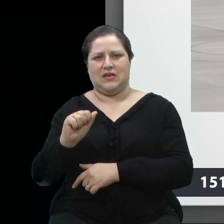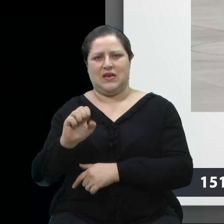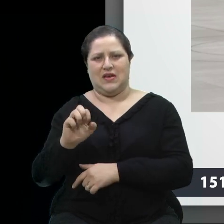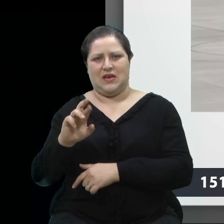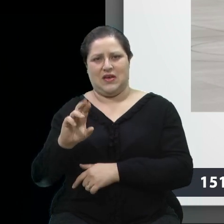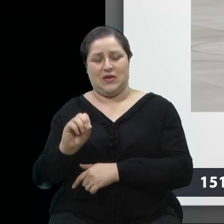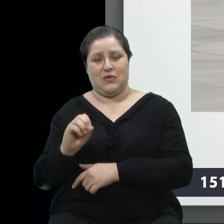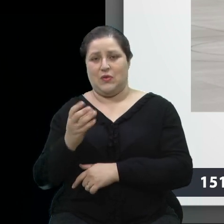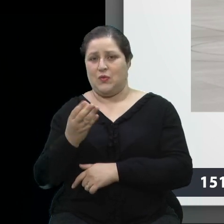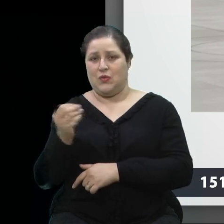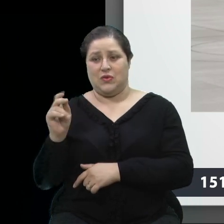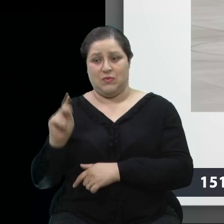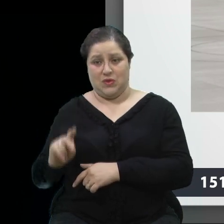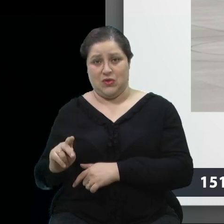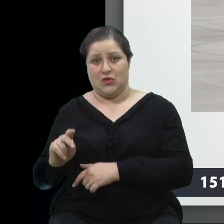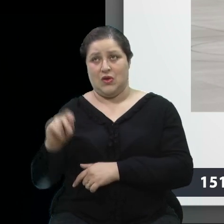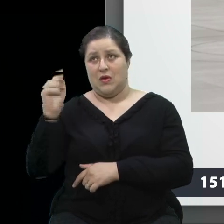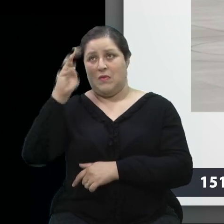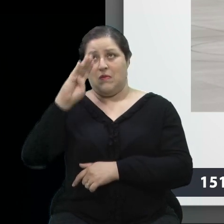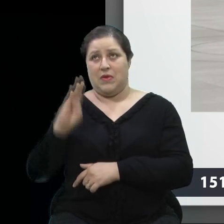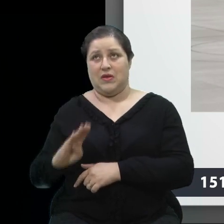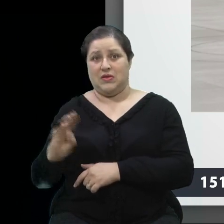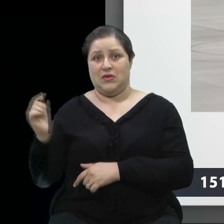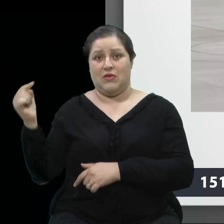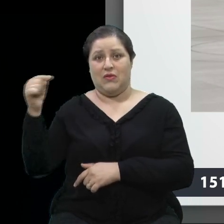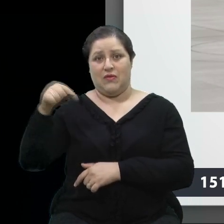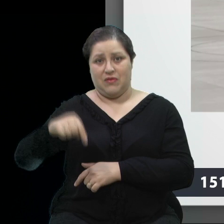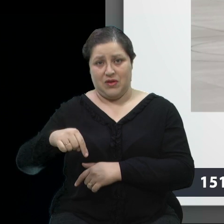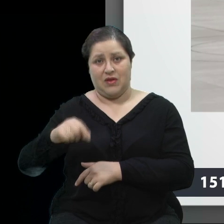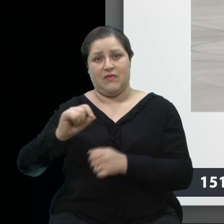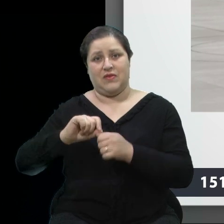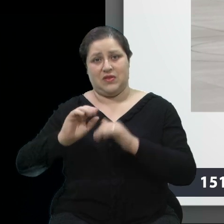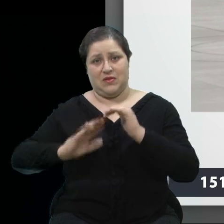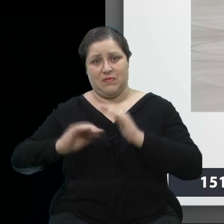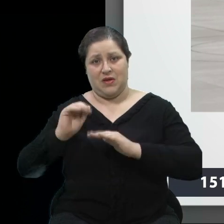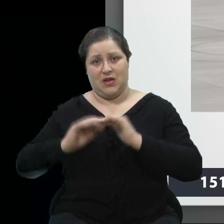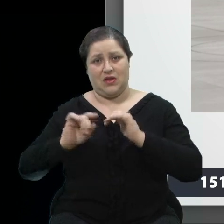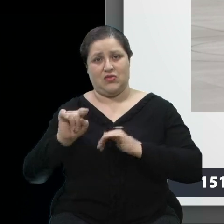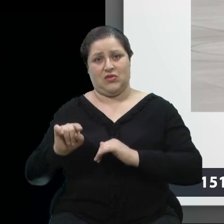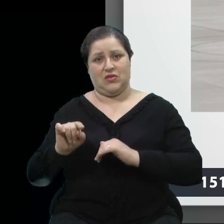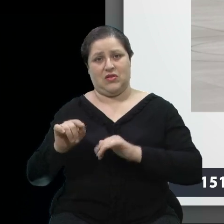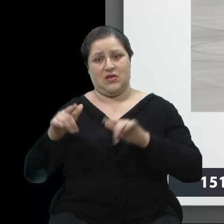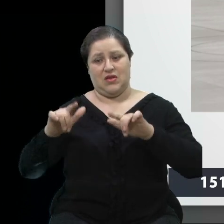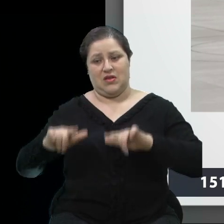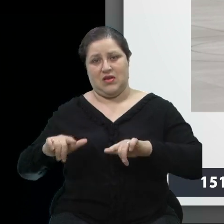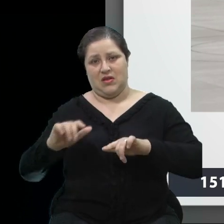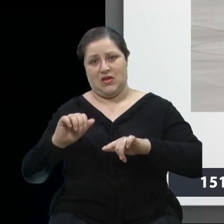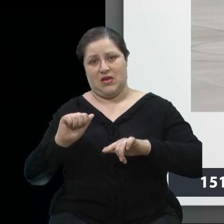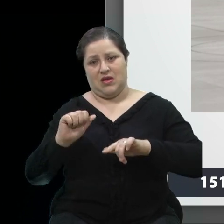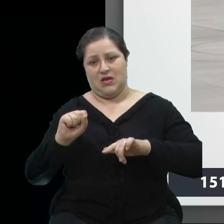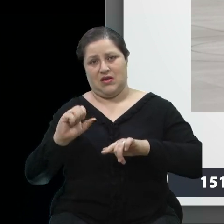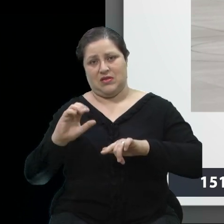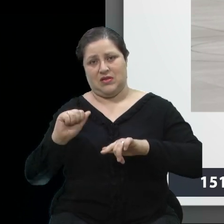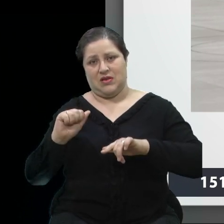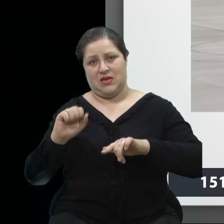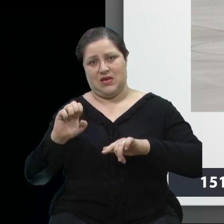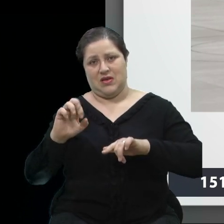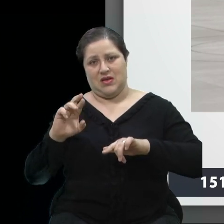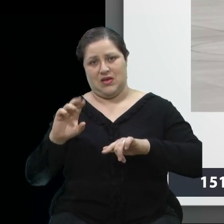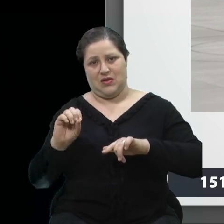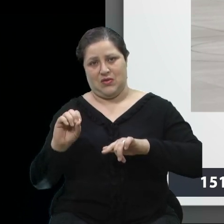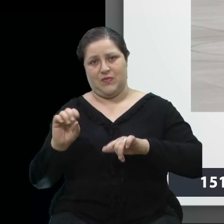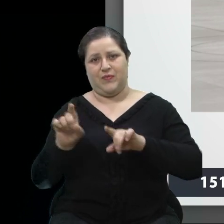muita gente de todo o país para fazer essa prática, vereador Fantinel, lá na Ascaero. O vereador Camilo trouxe aqui o